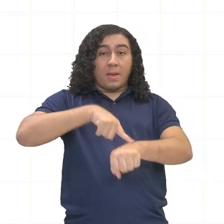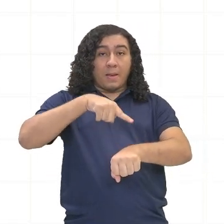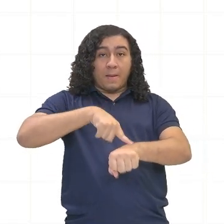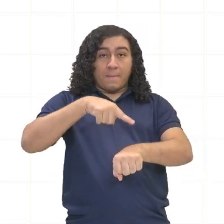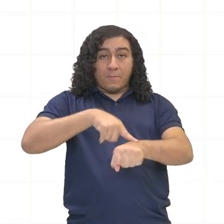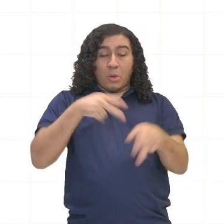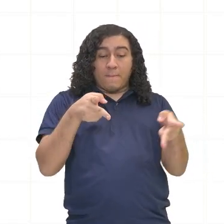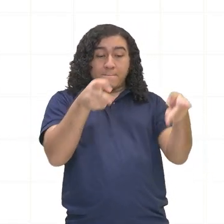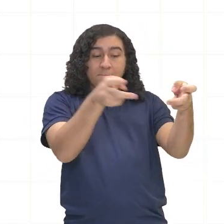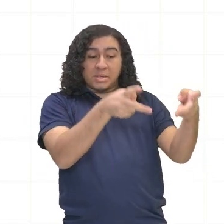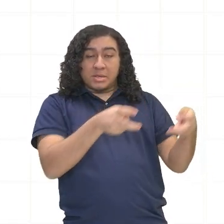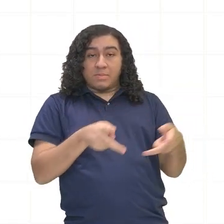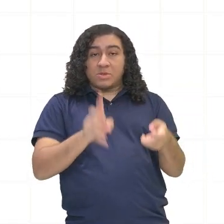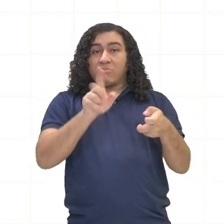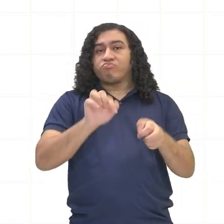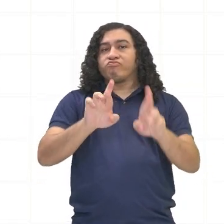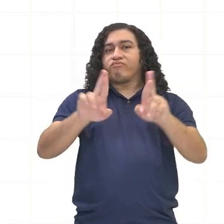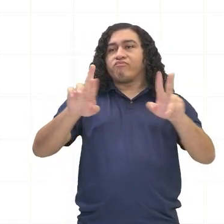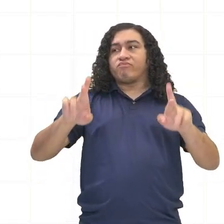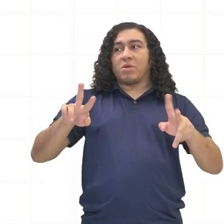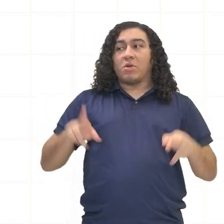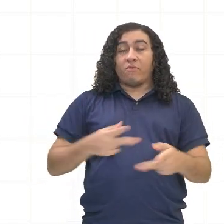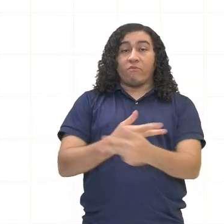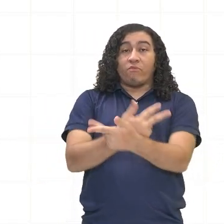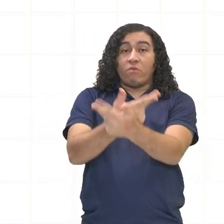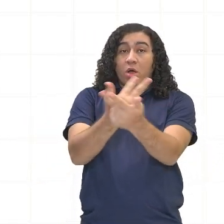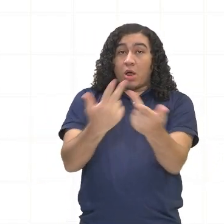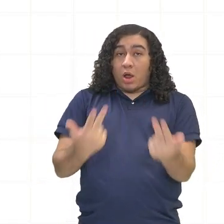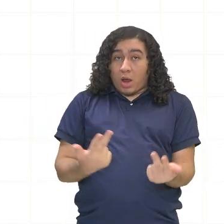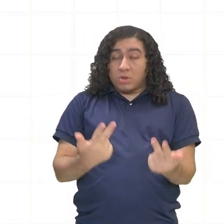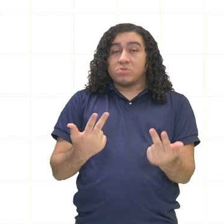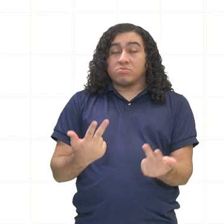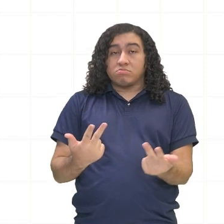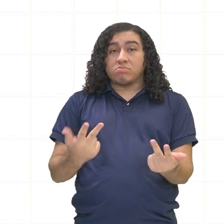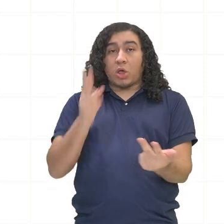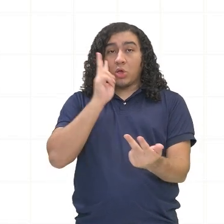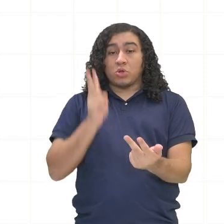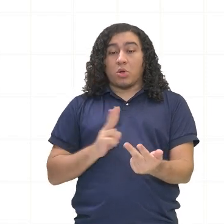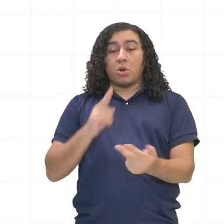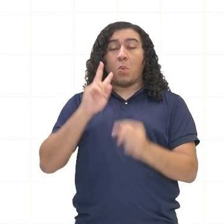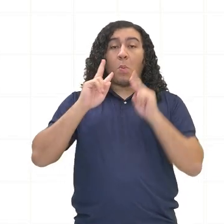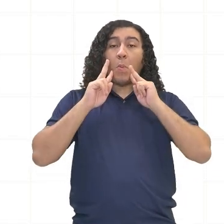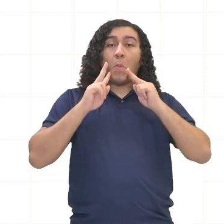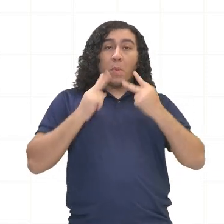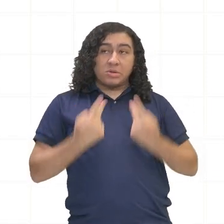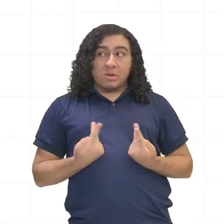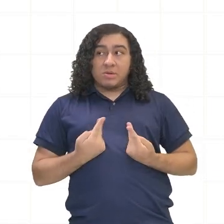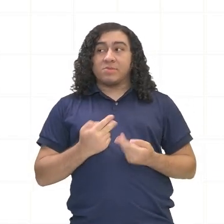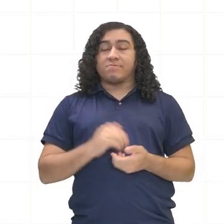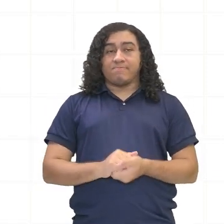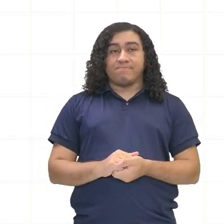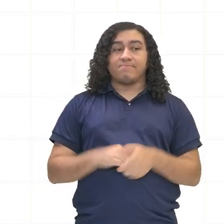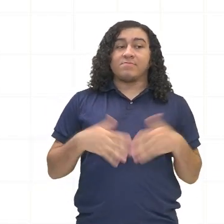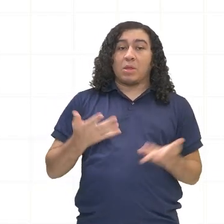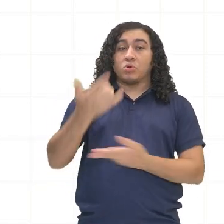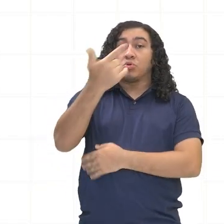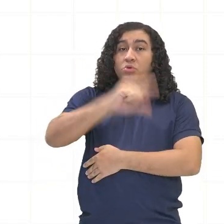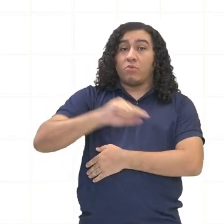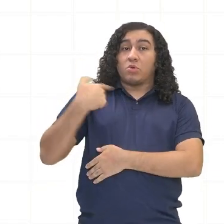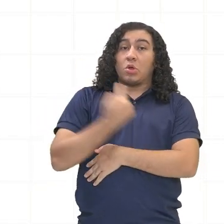diferente em diversos momentos da história da humanidade. Ou seja, novamente, nós vamos ver,